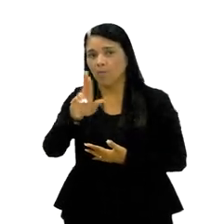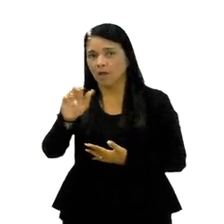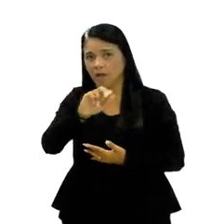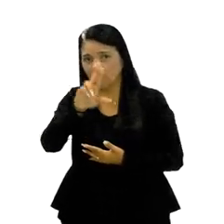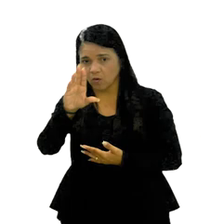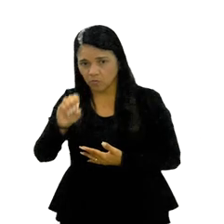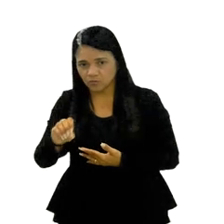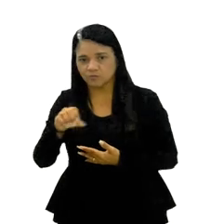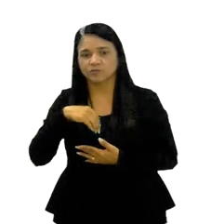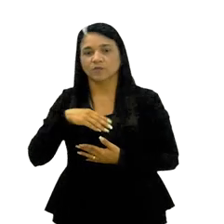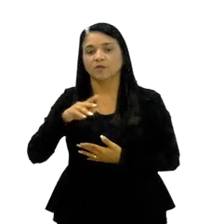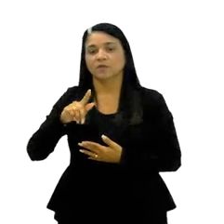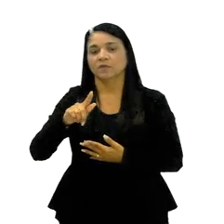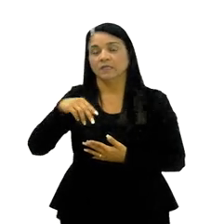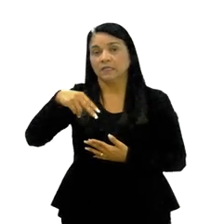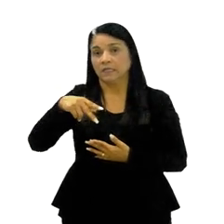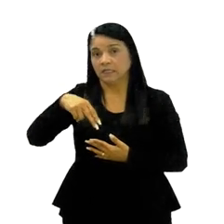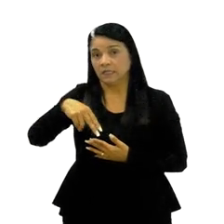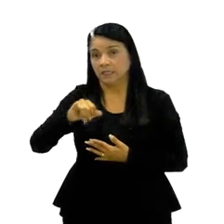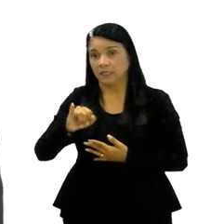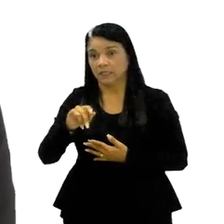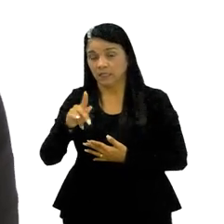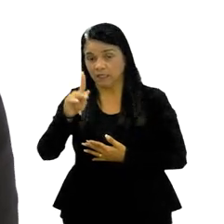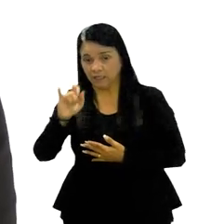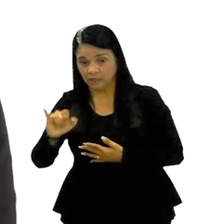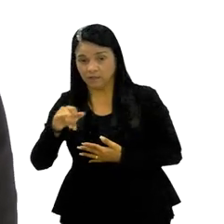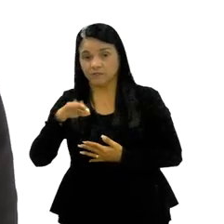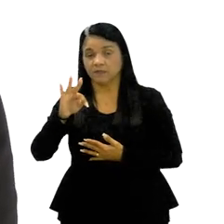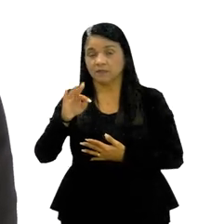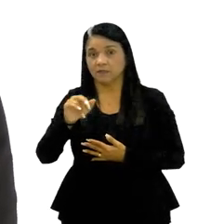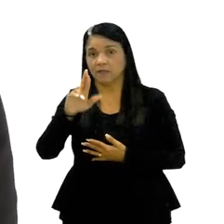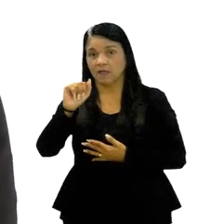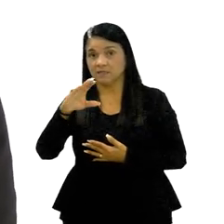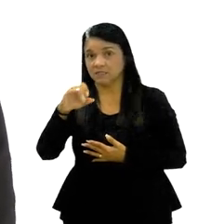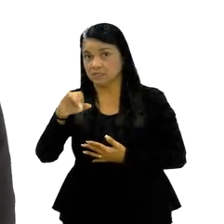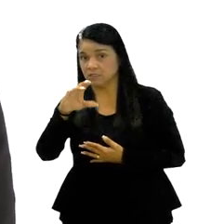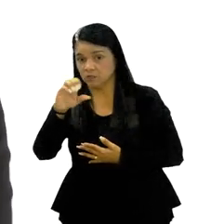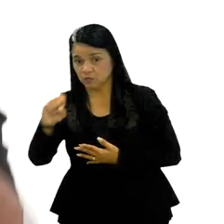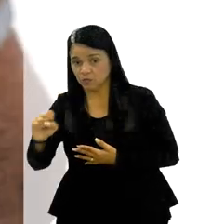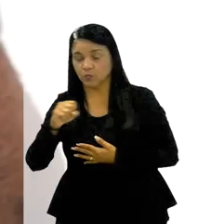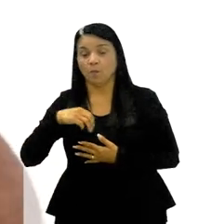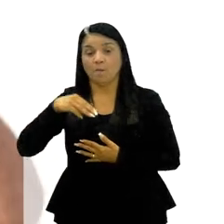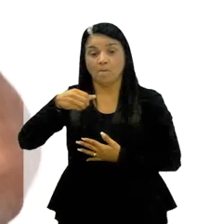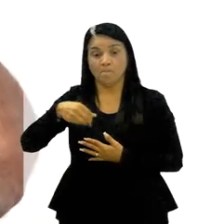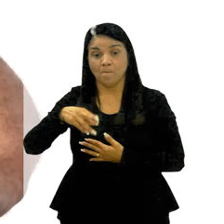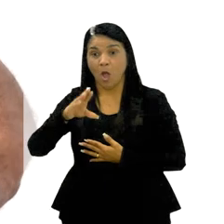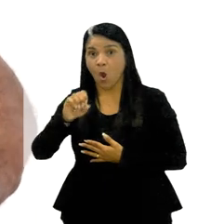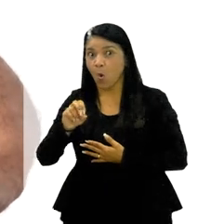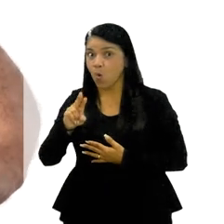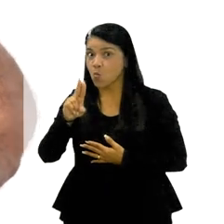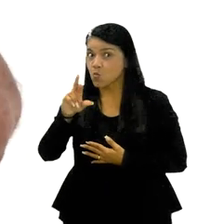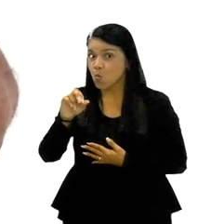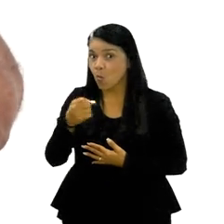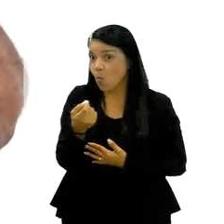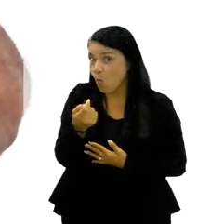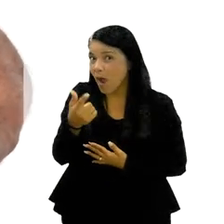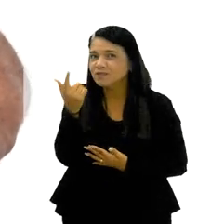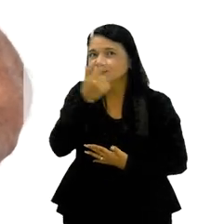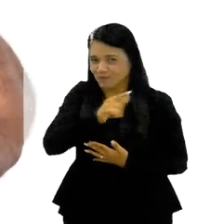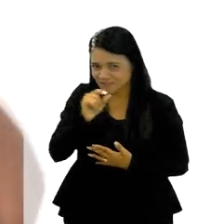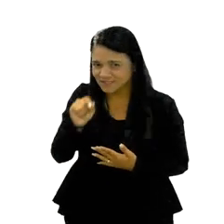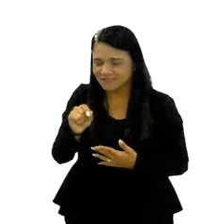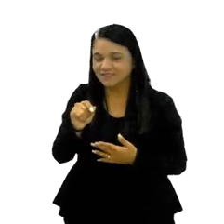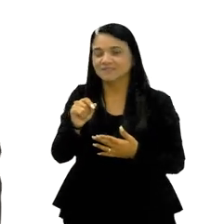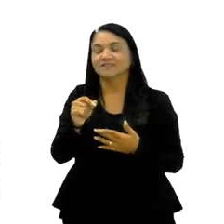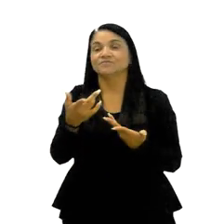Tarcísio, foi assim com a Nick e com o Gui na Mangueira. Quase foi assim com o Mauro Quintal. Quase foi assim com o Mauro, a gente não conseguiu, mas uma hora a